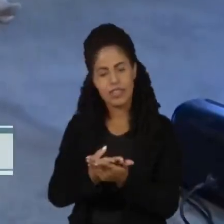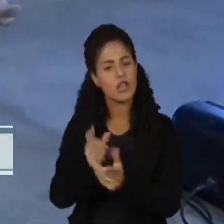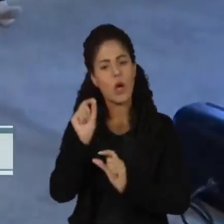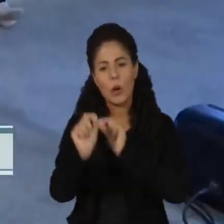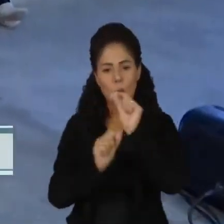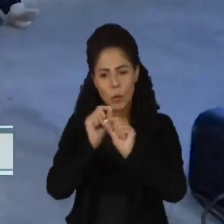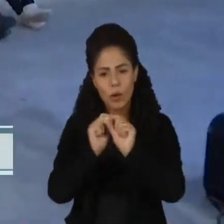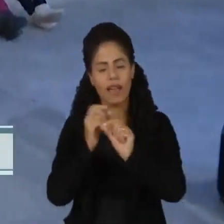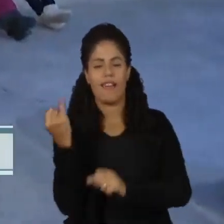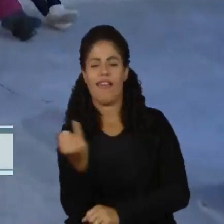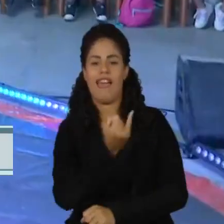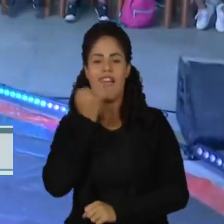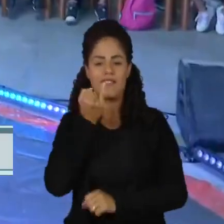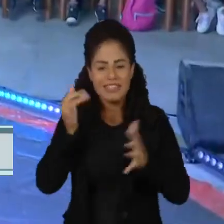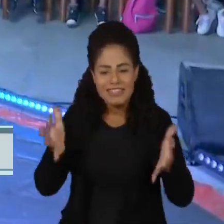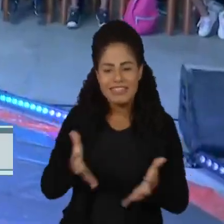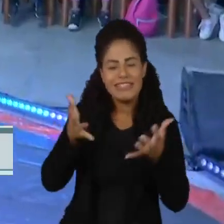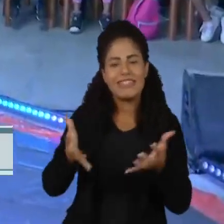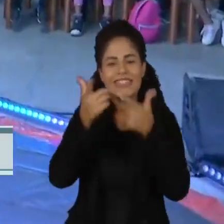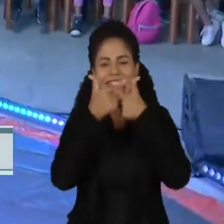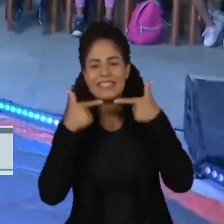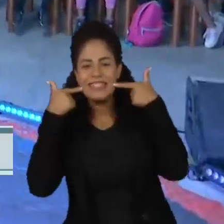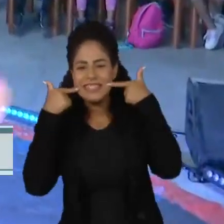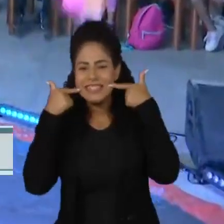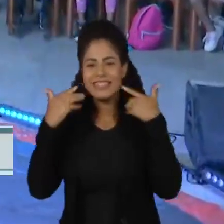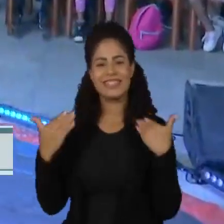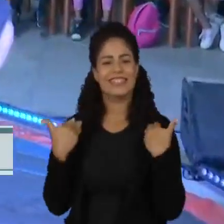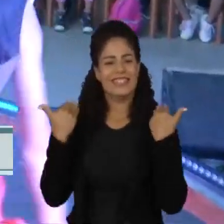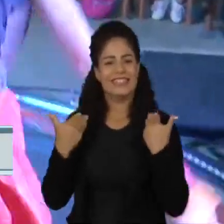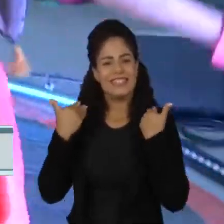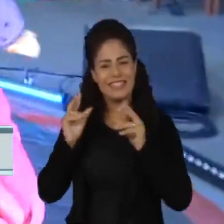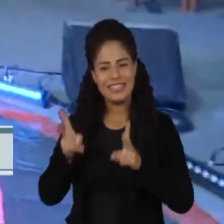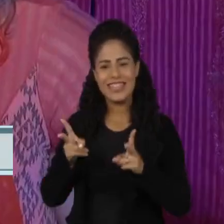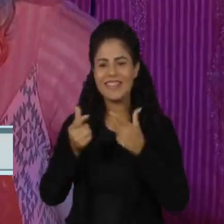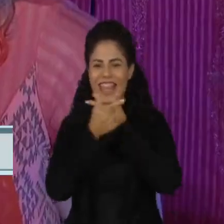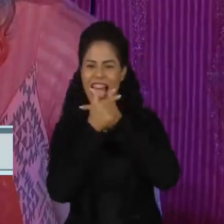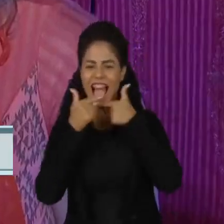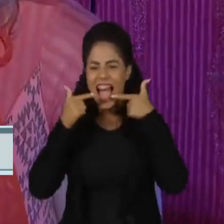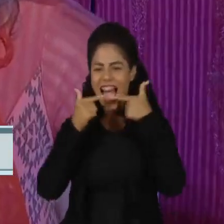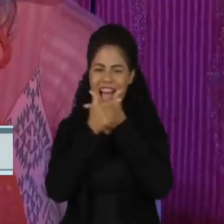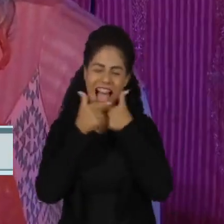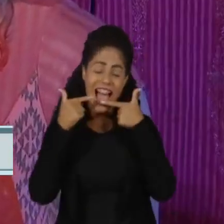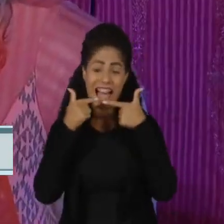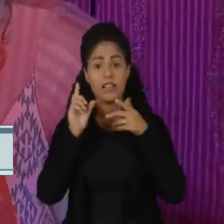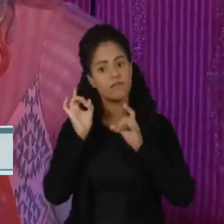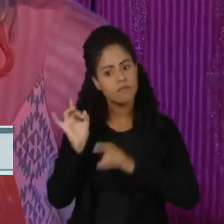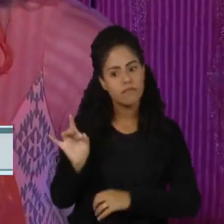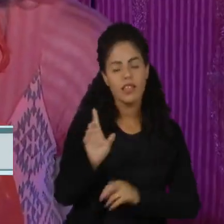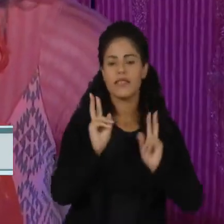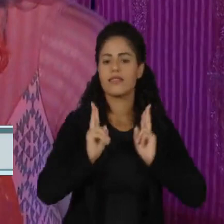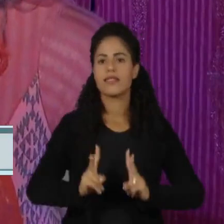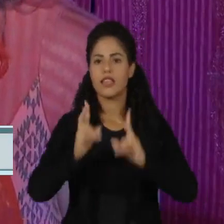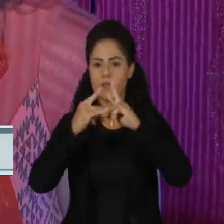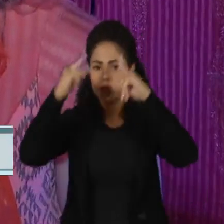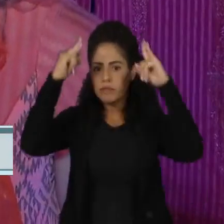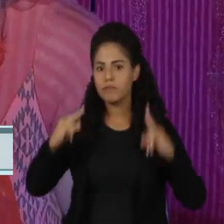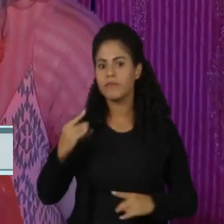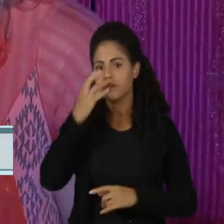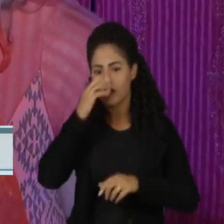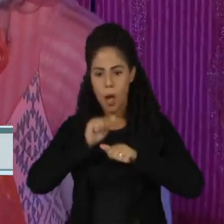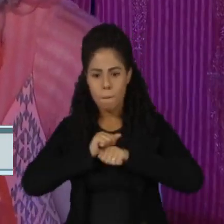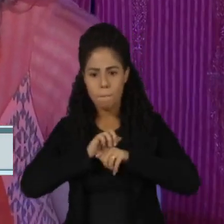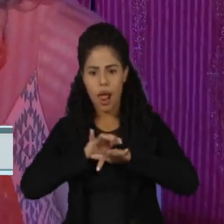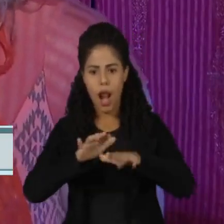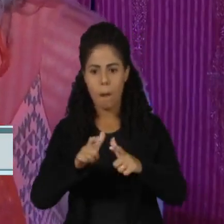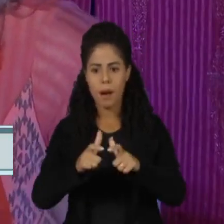a essência de divertir permanecerá para sempre. O circo vai tomar cada vez mais espaço.